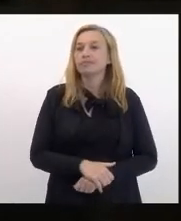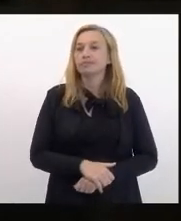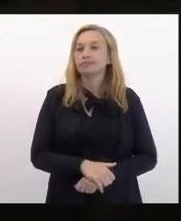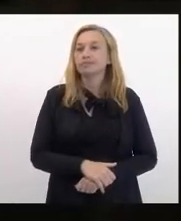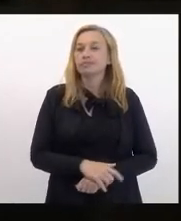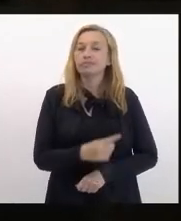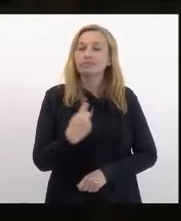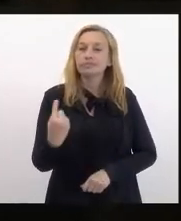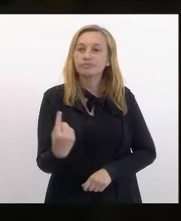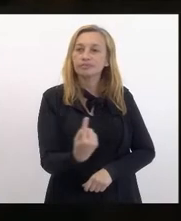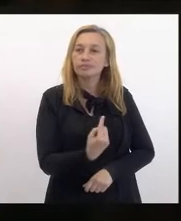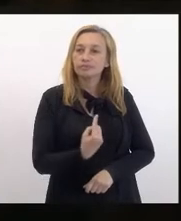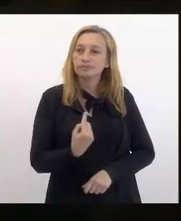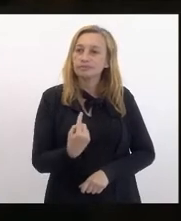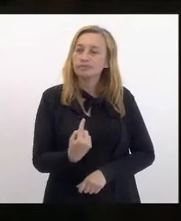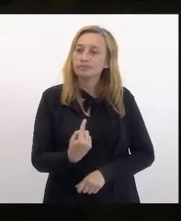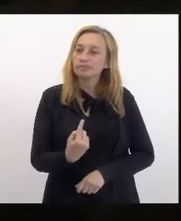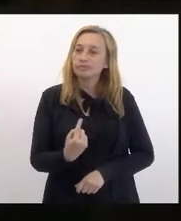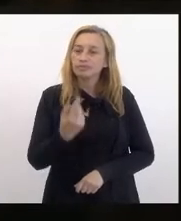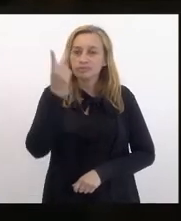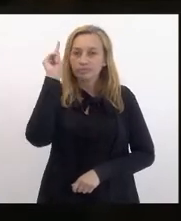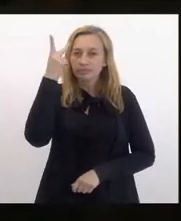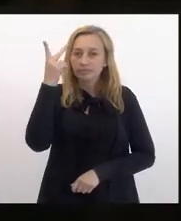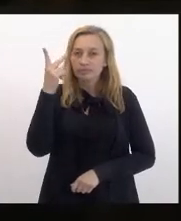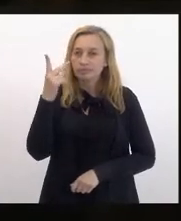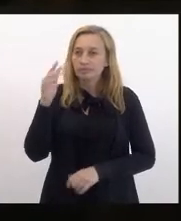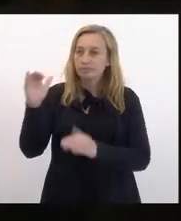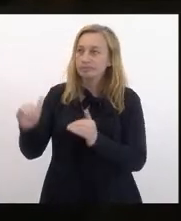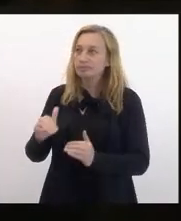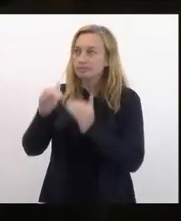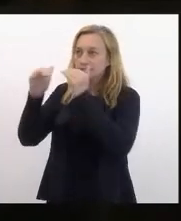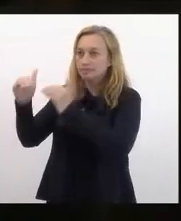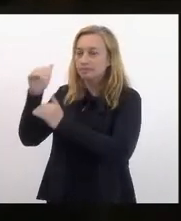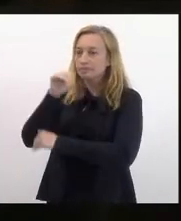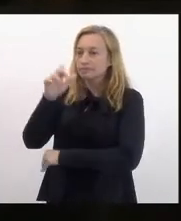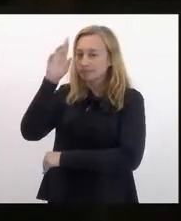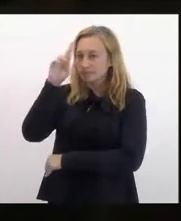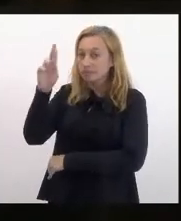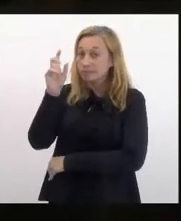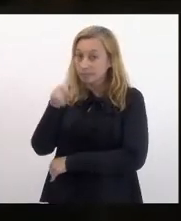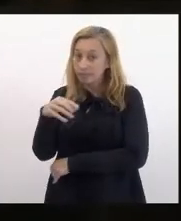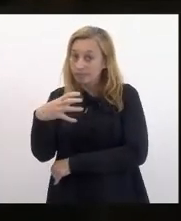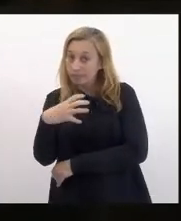as nossas raízes. Vossa Excelência é baiana.